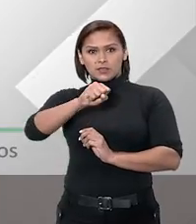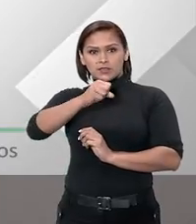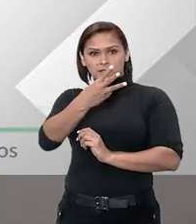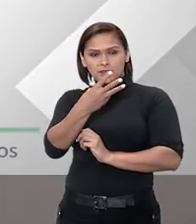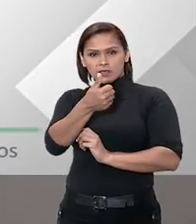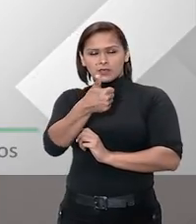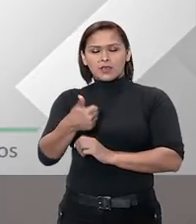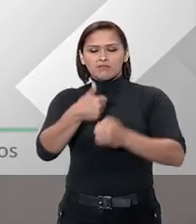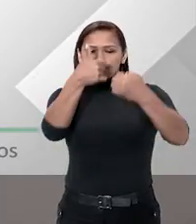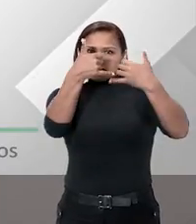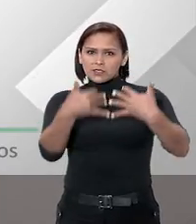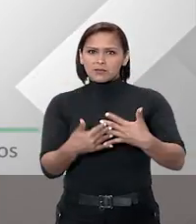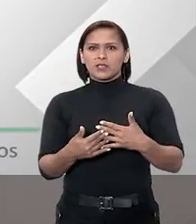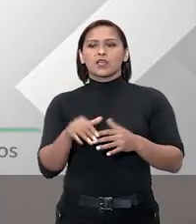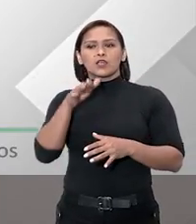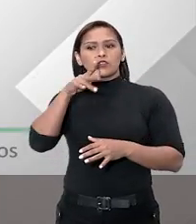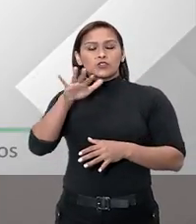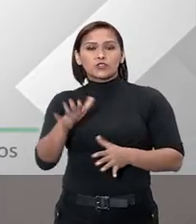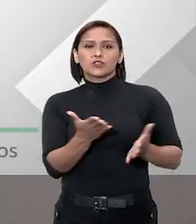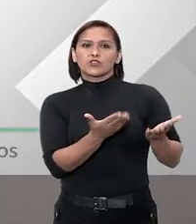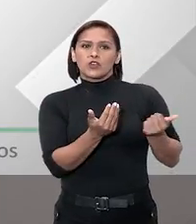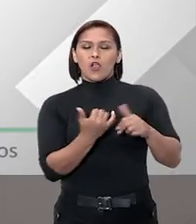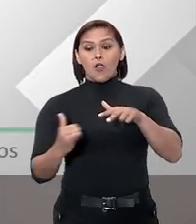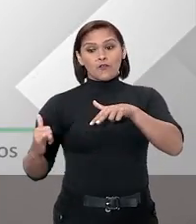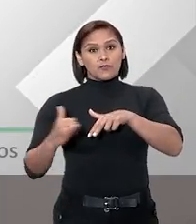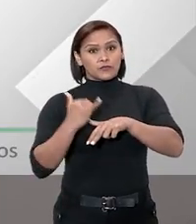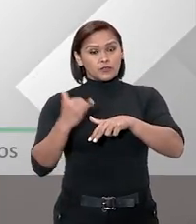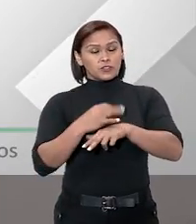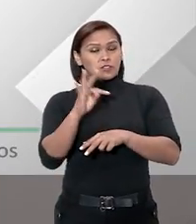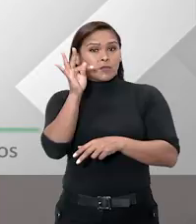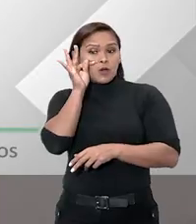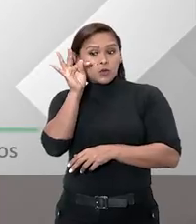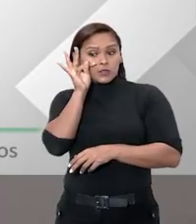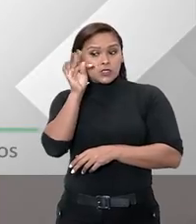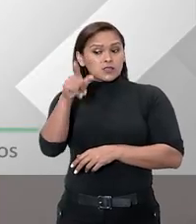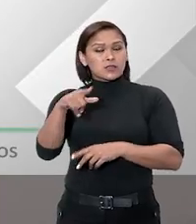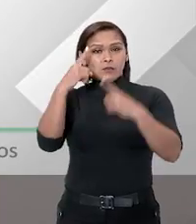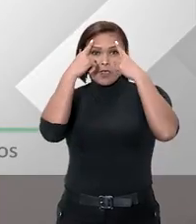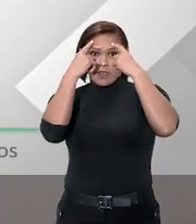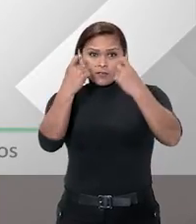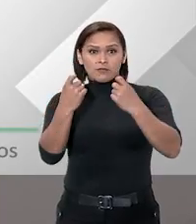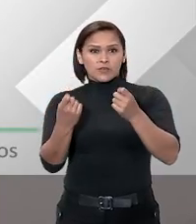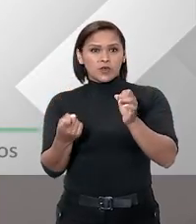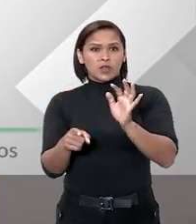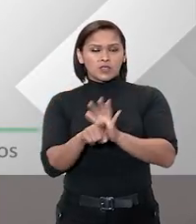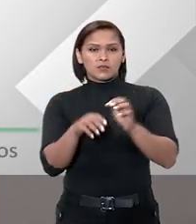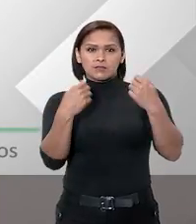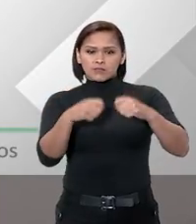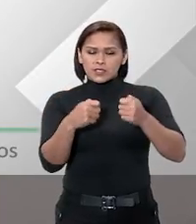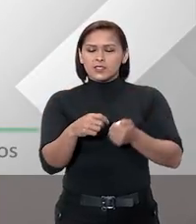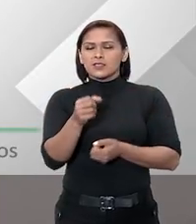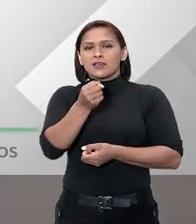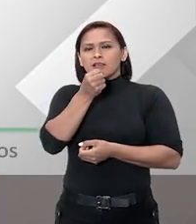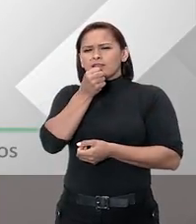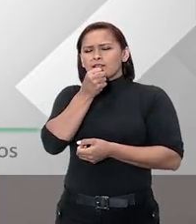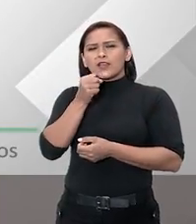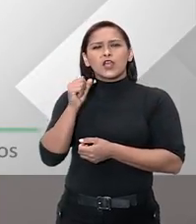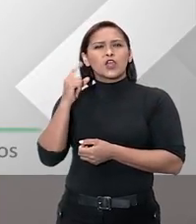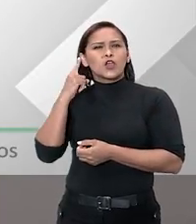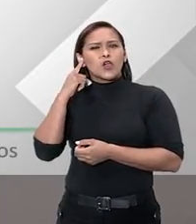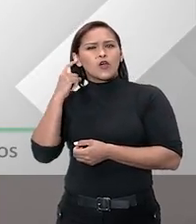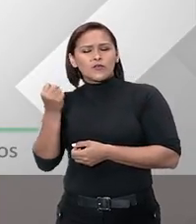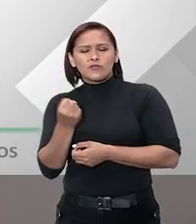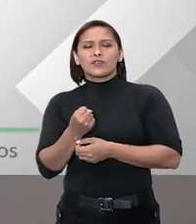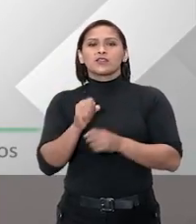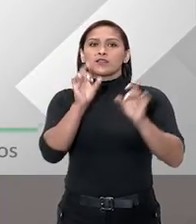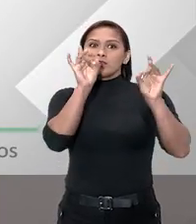13.431 disciplina que crianças e adolescentes vítimas ou testemunhas em situação de violência devem ser entrevistadas e ouvidas por